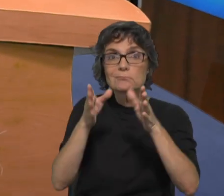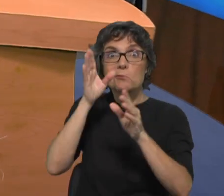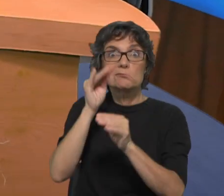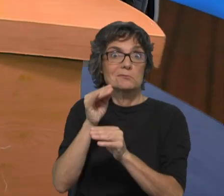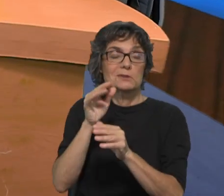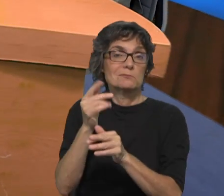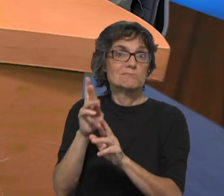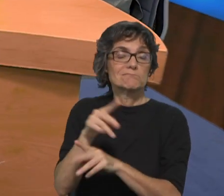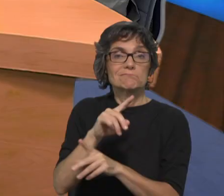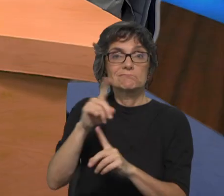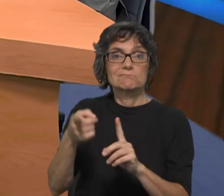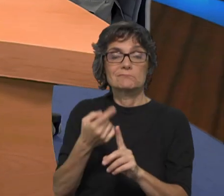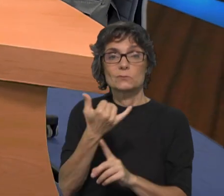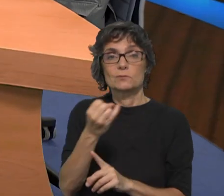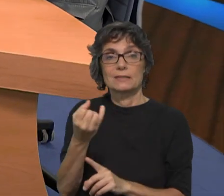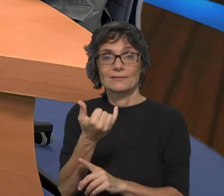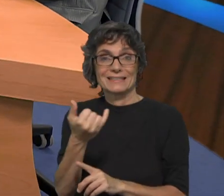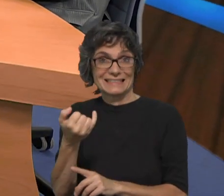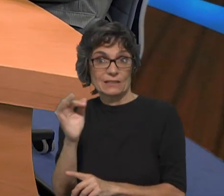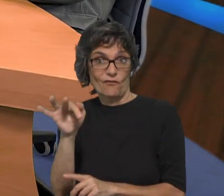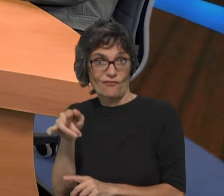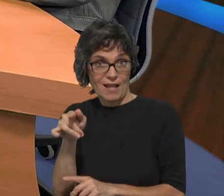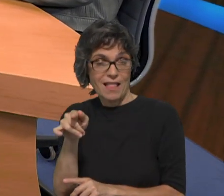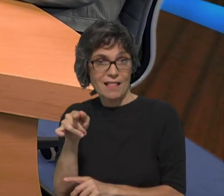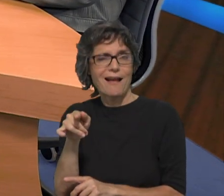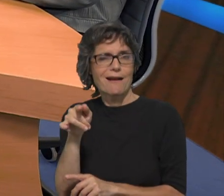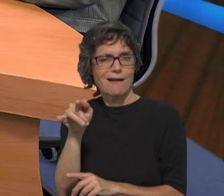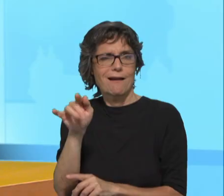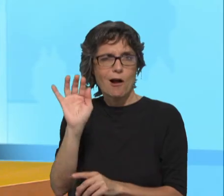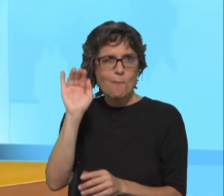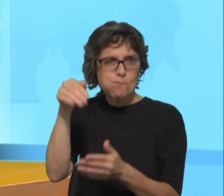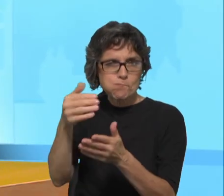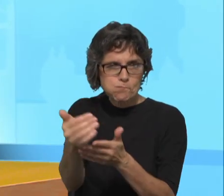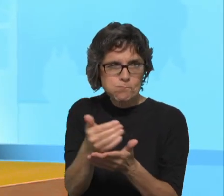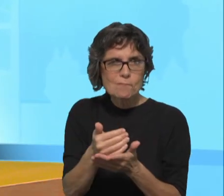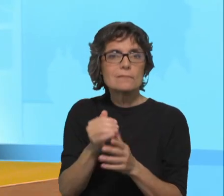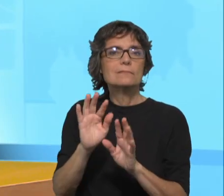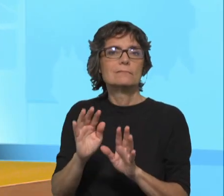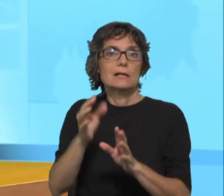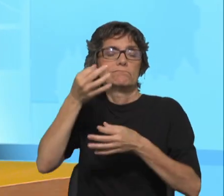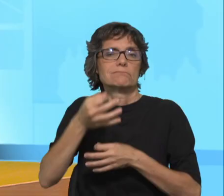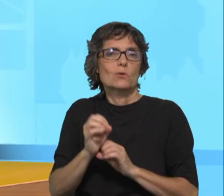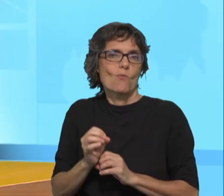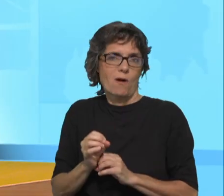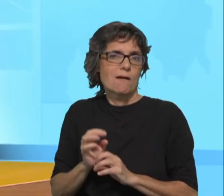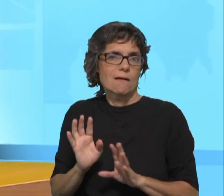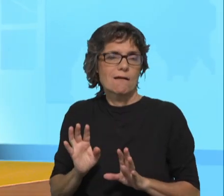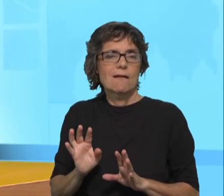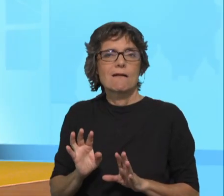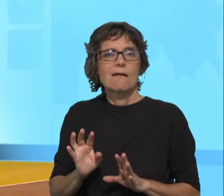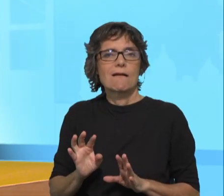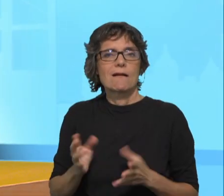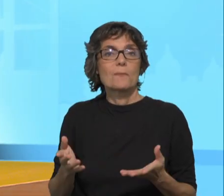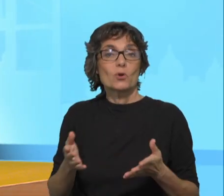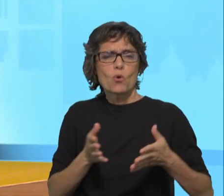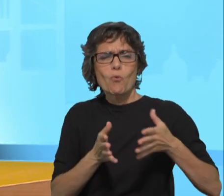ano civil de 2025 possamos concluir. Ainda não há certezas concretas sobre isso, porque é um